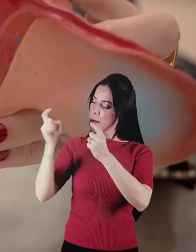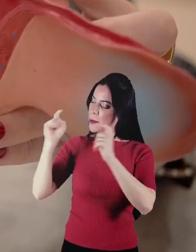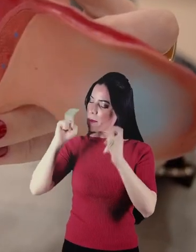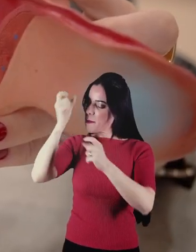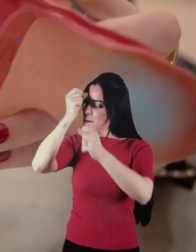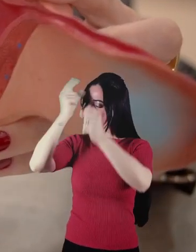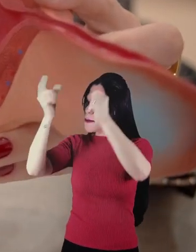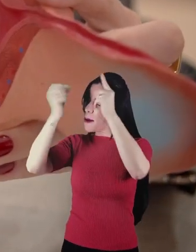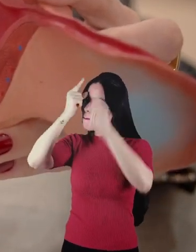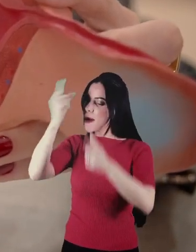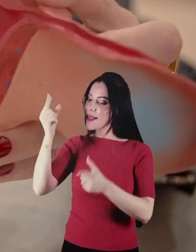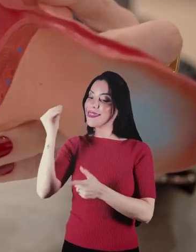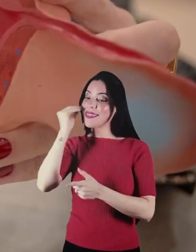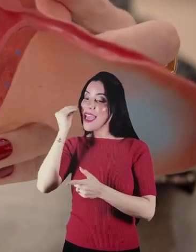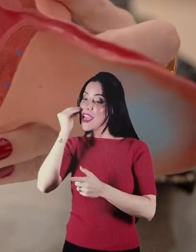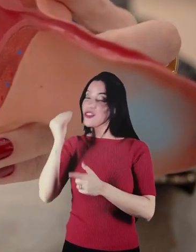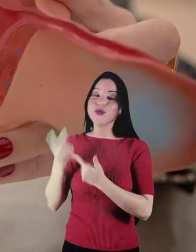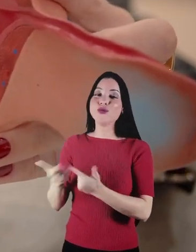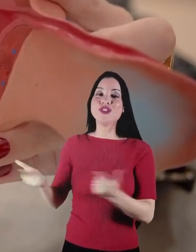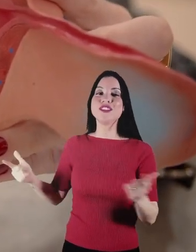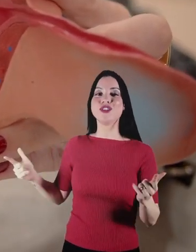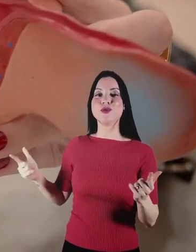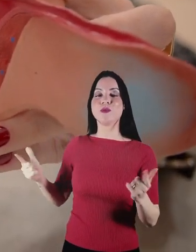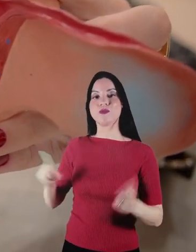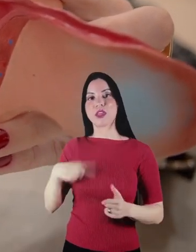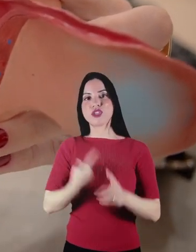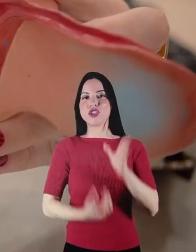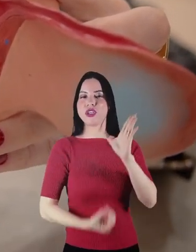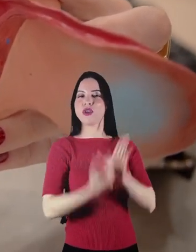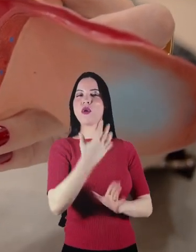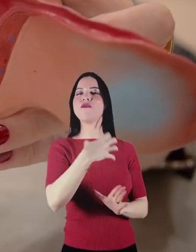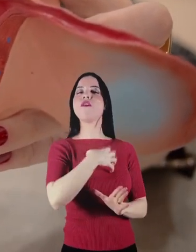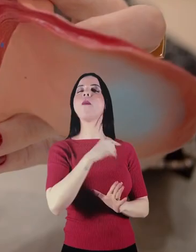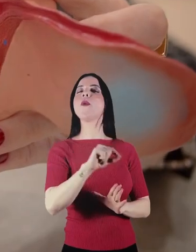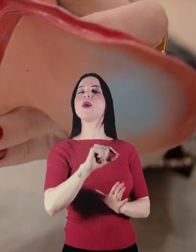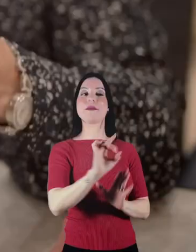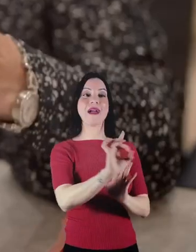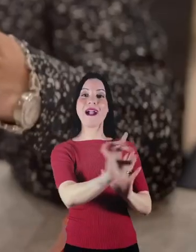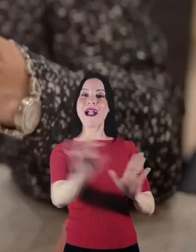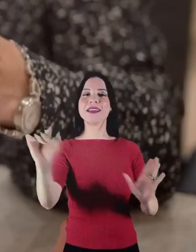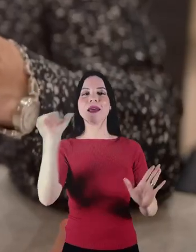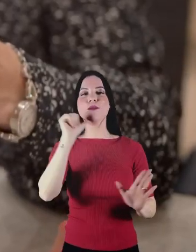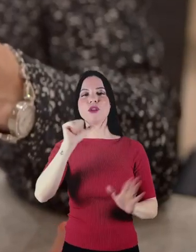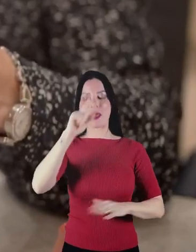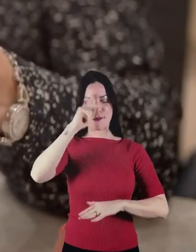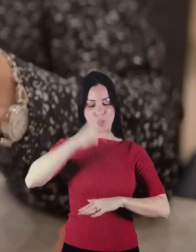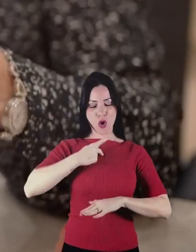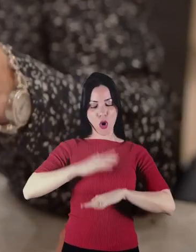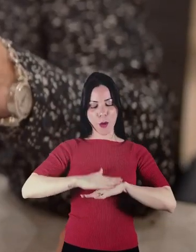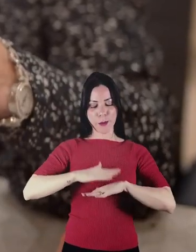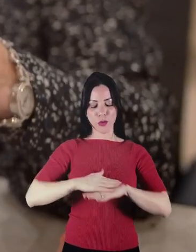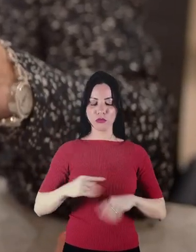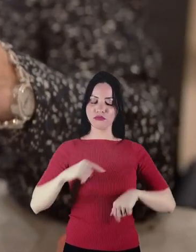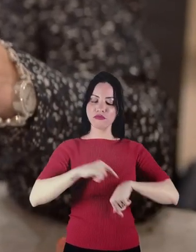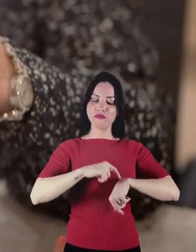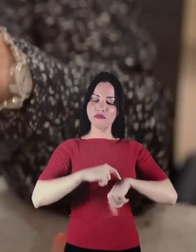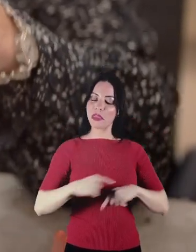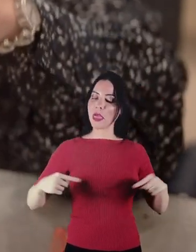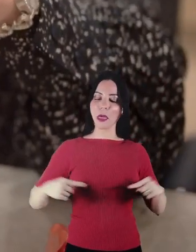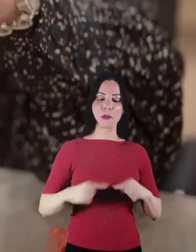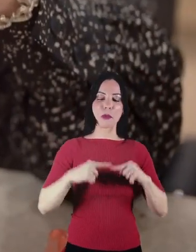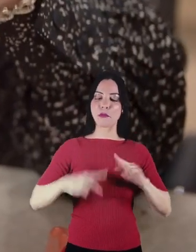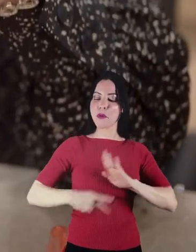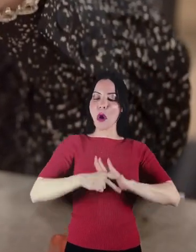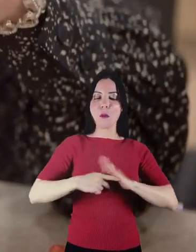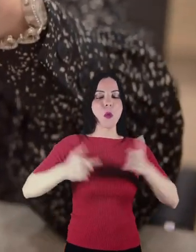Nós desenvolvemos uma forma de que cada mulher possa, dentro do seu tempo, onde ela quiser,